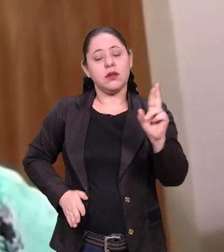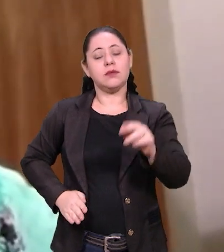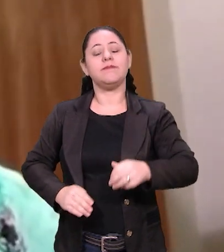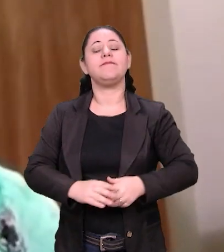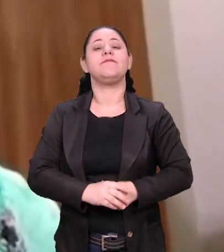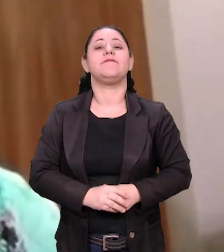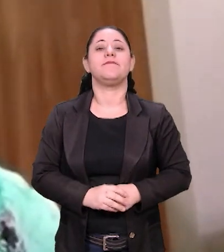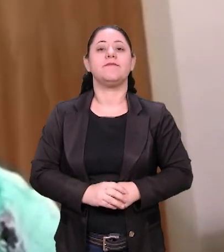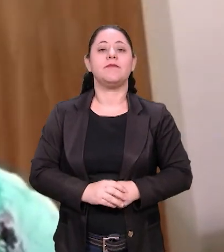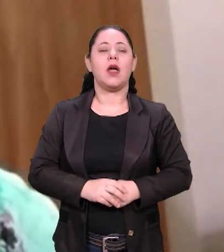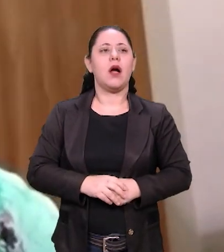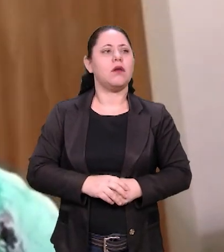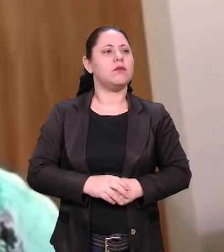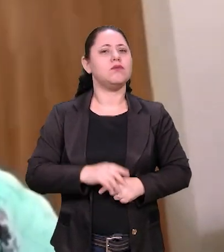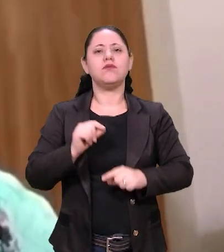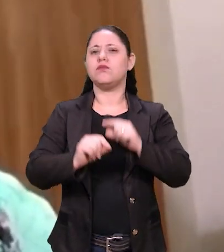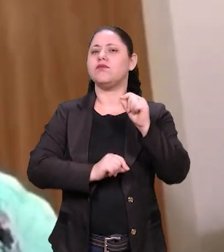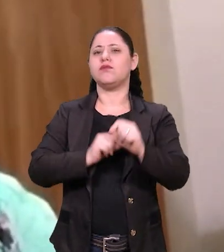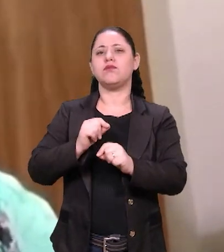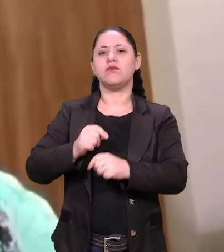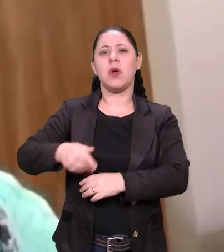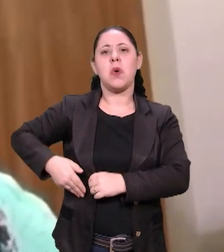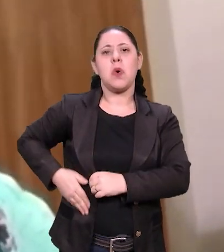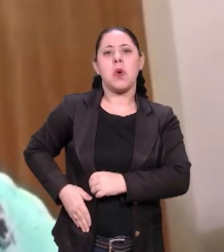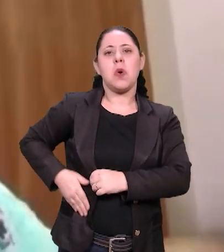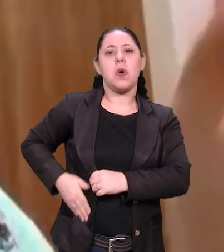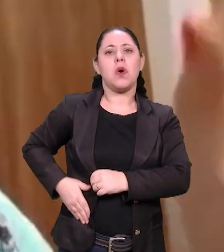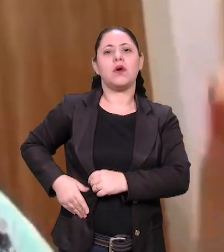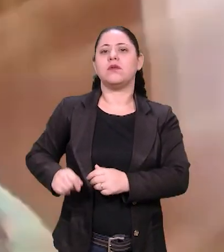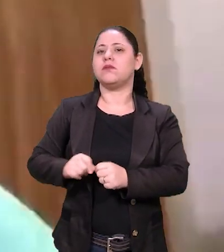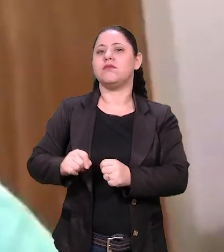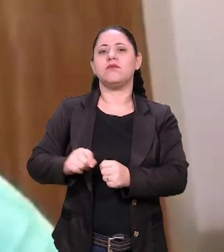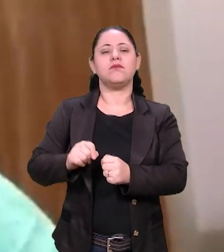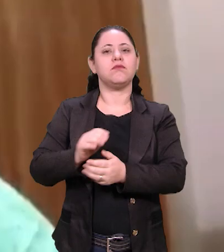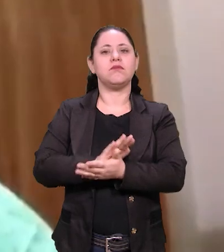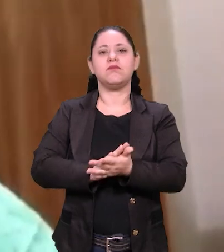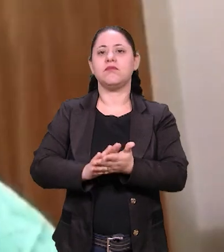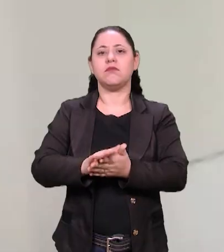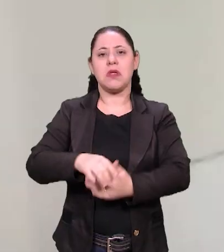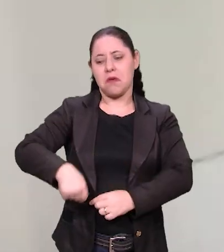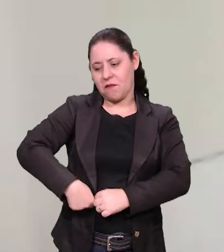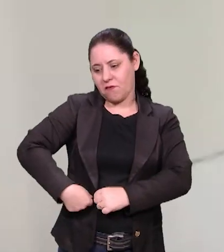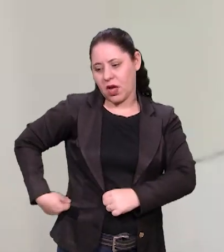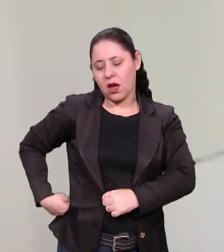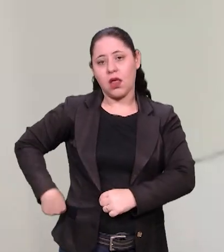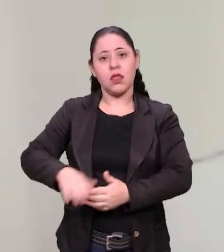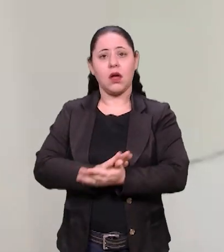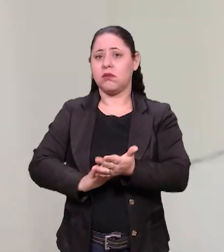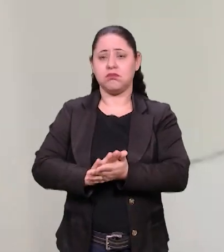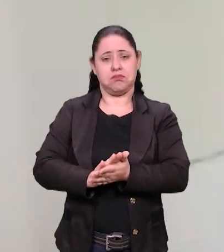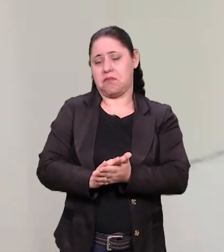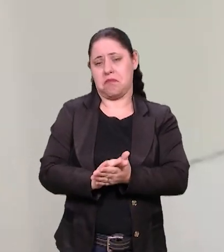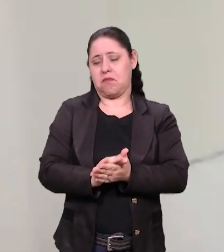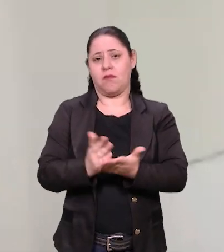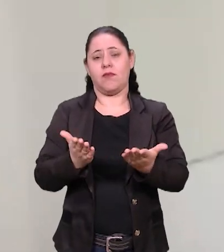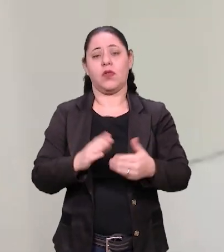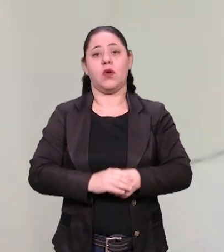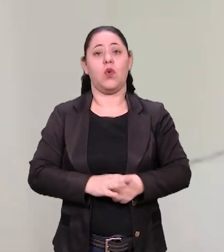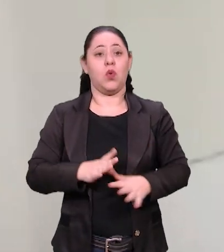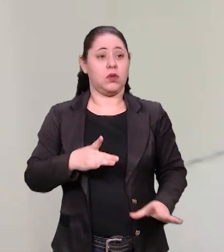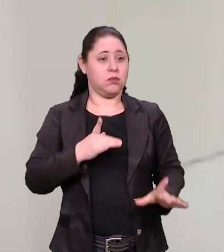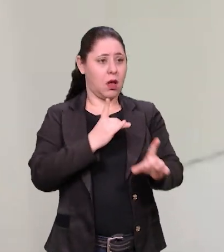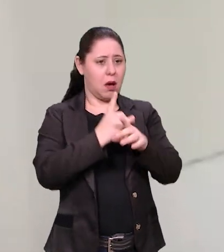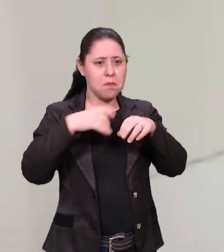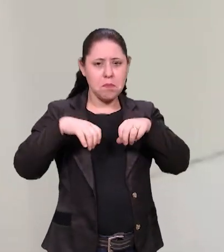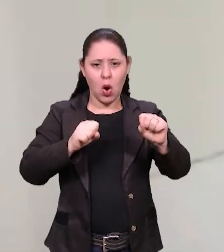Observação, o bolso não tinha fecho, não tinha nada, bolso aberto. Quando ela passou de moto e deixou cair